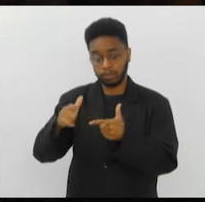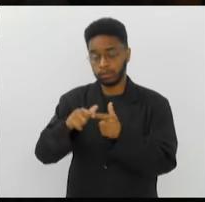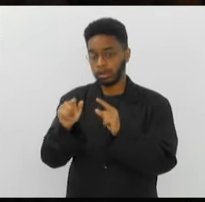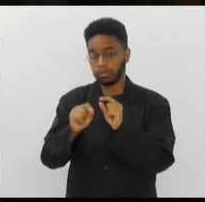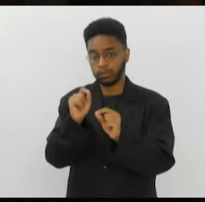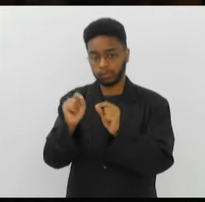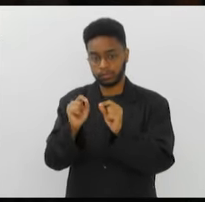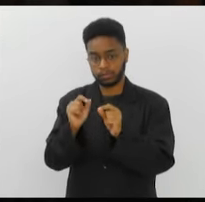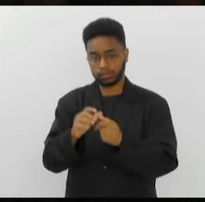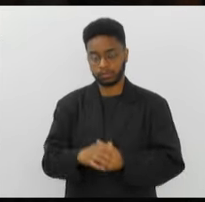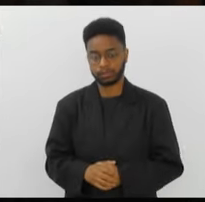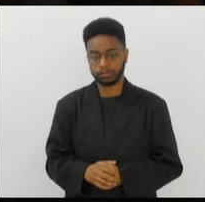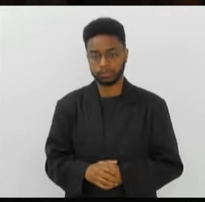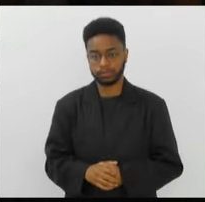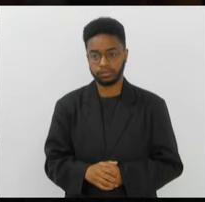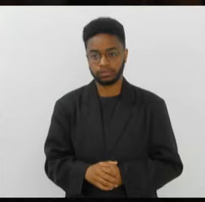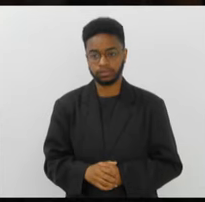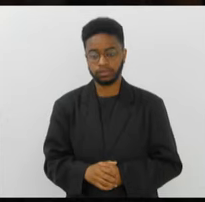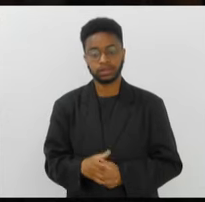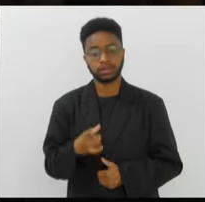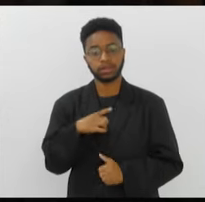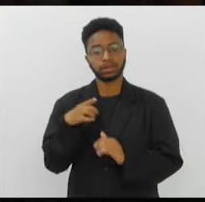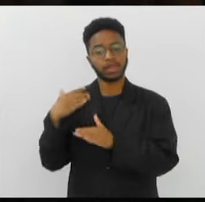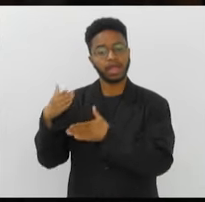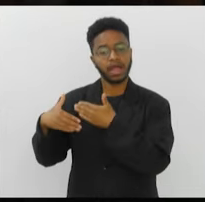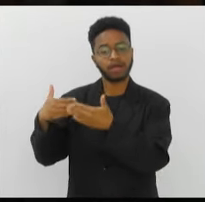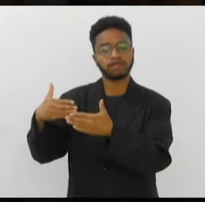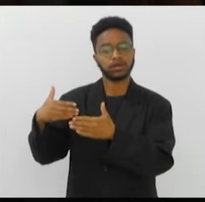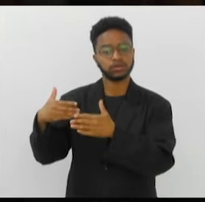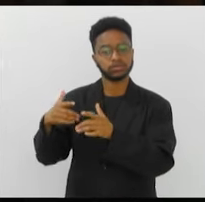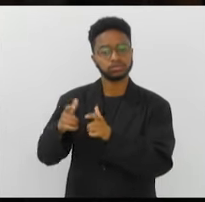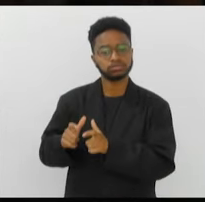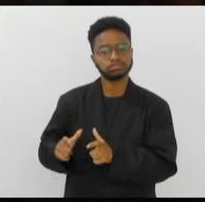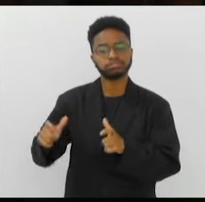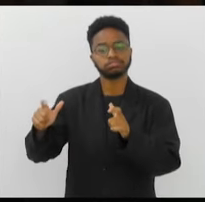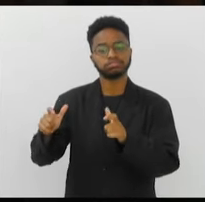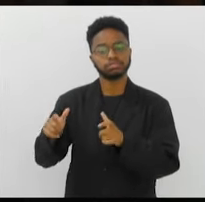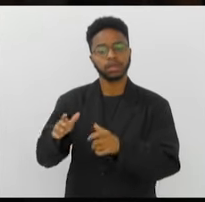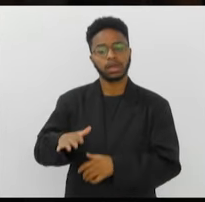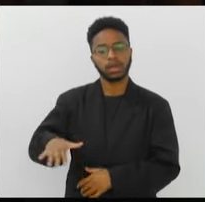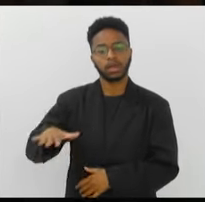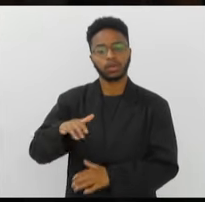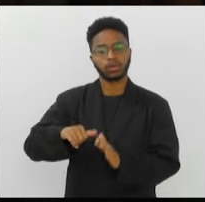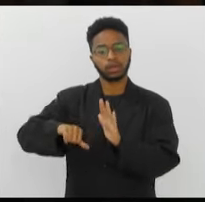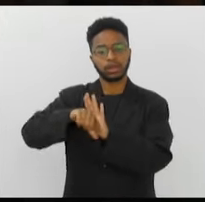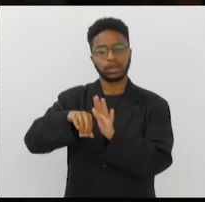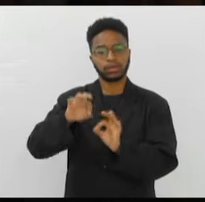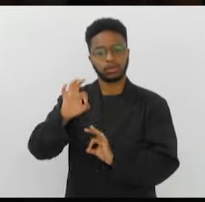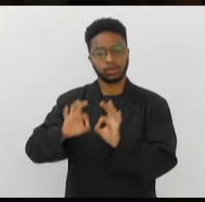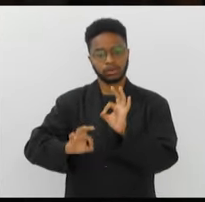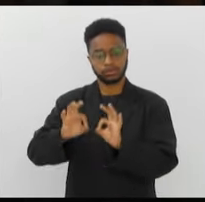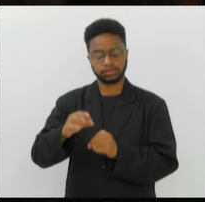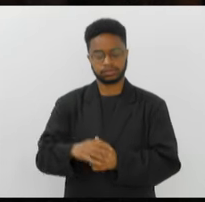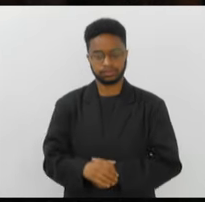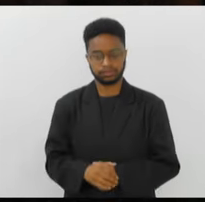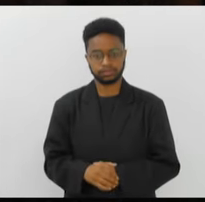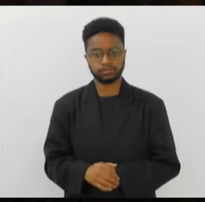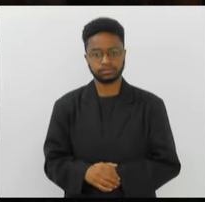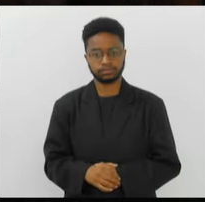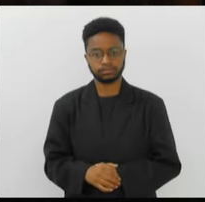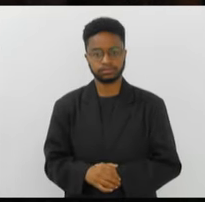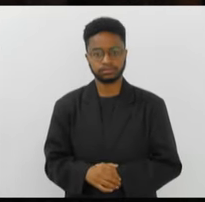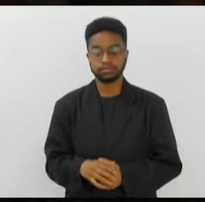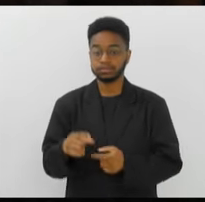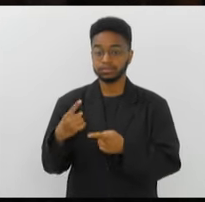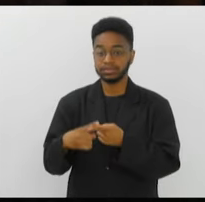vejo é que é um avanço constante do segmento do crime organizado. E